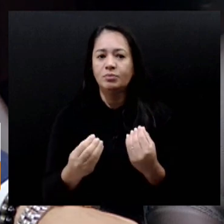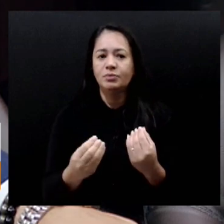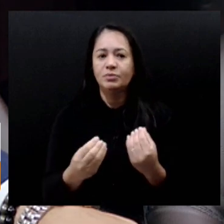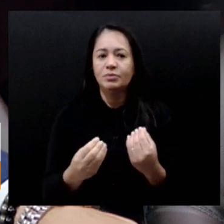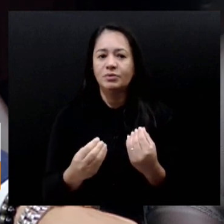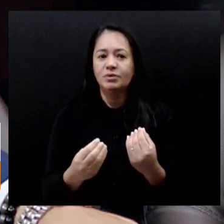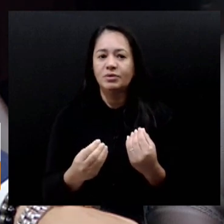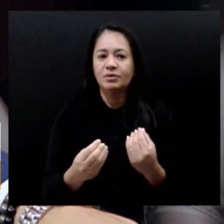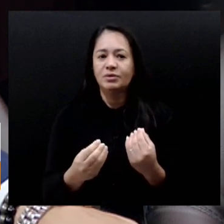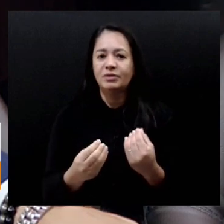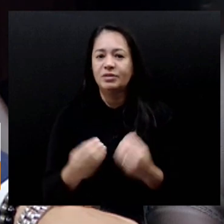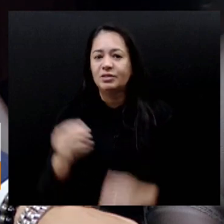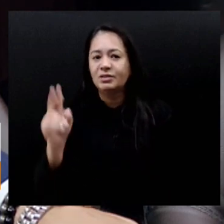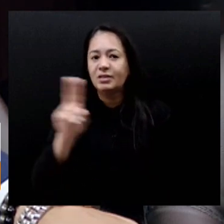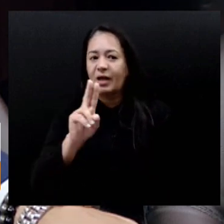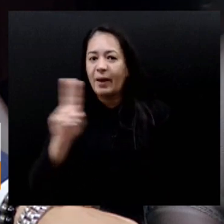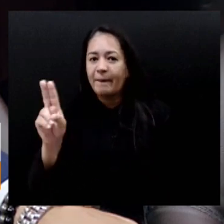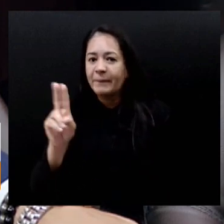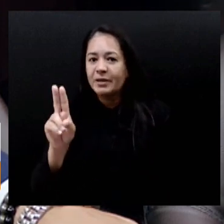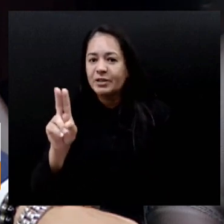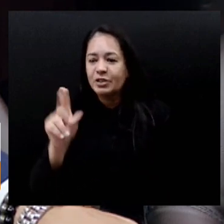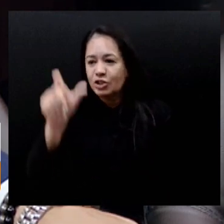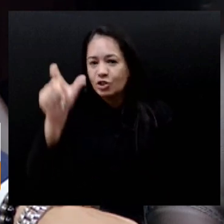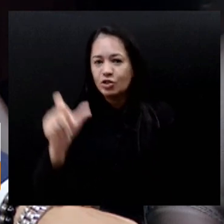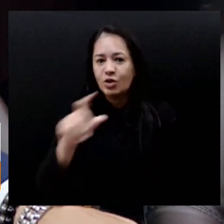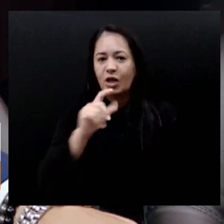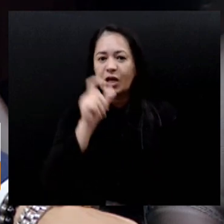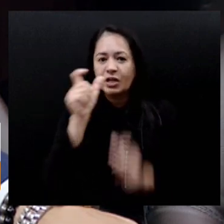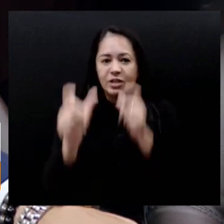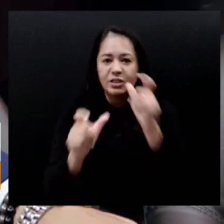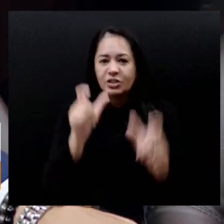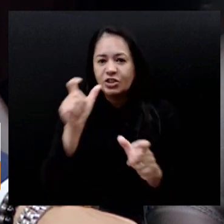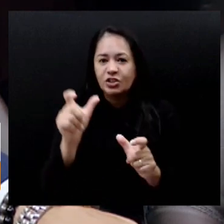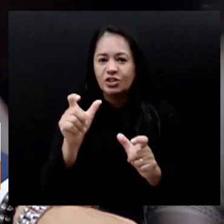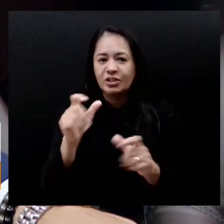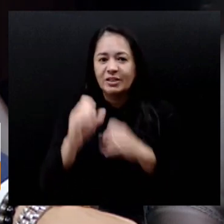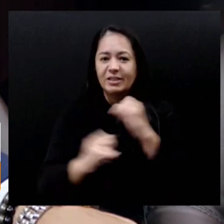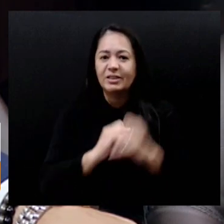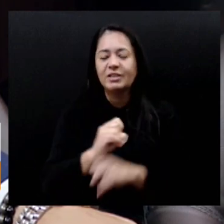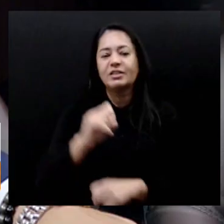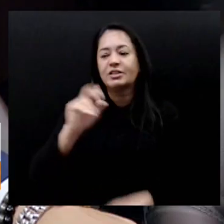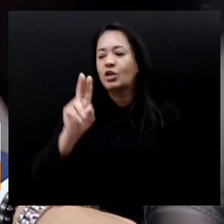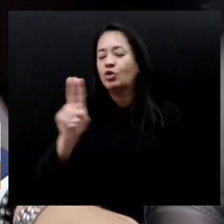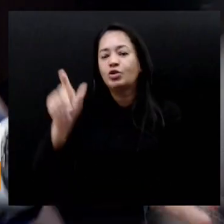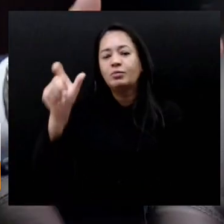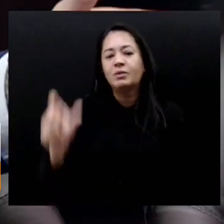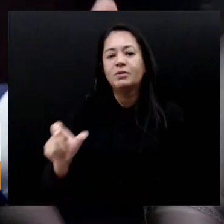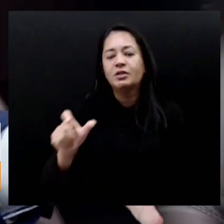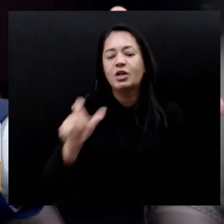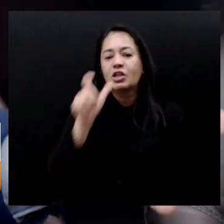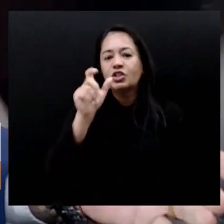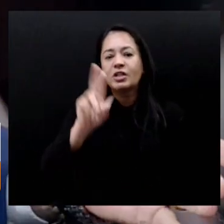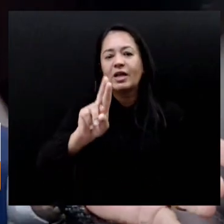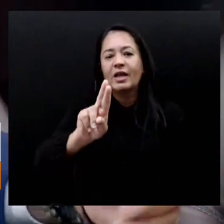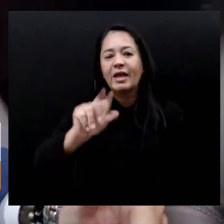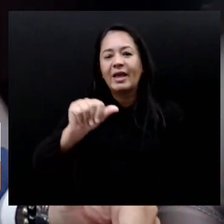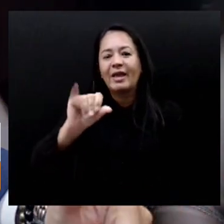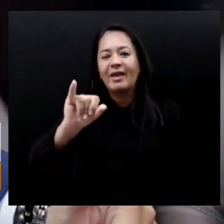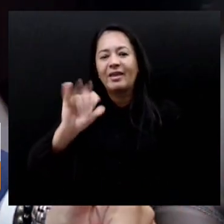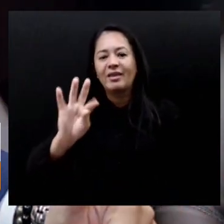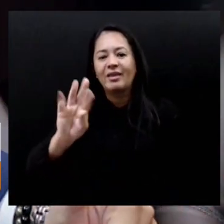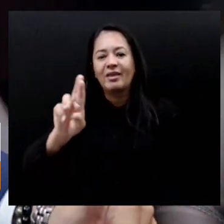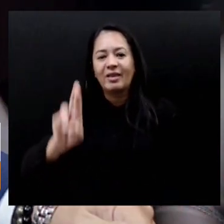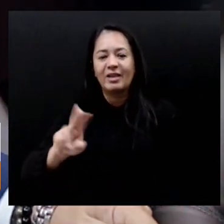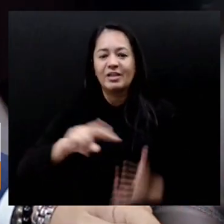Hater. Hater. E hate em inglês é raiva, né? Ou seja, são os Olha aí, né? raivosos. É justamente, né? É E a o quanto raiz da disso. consequência dos haters,